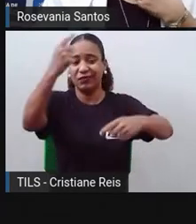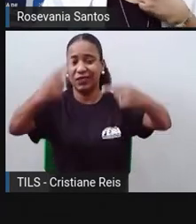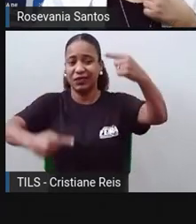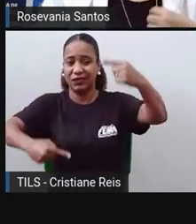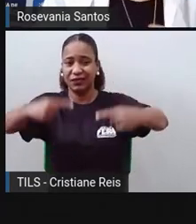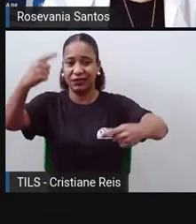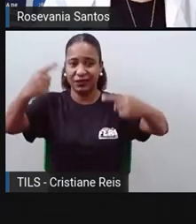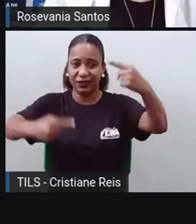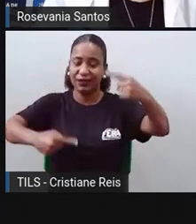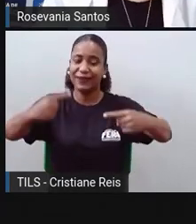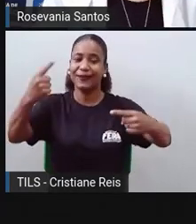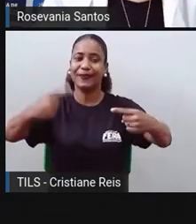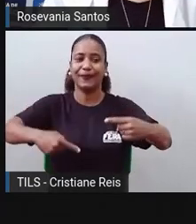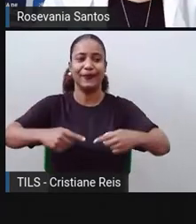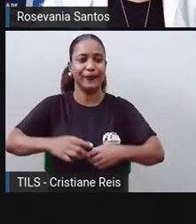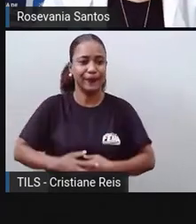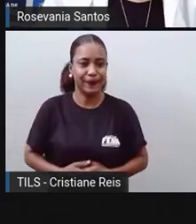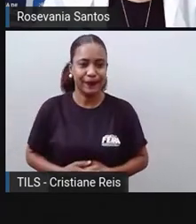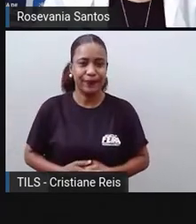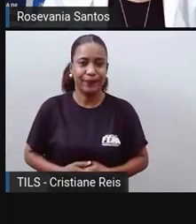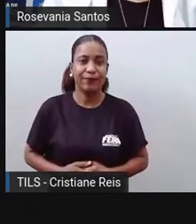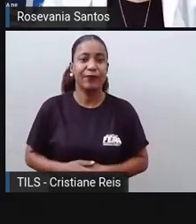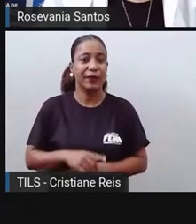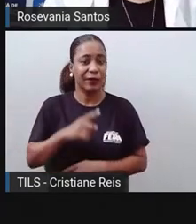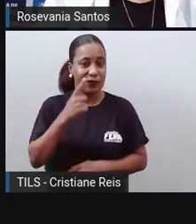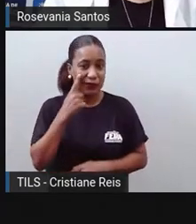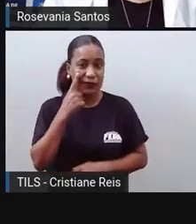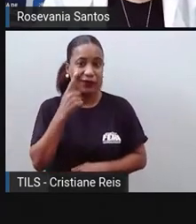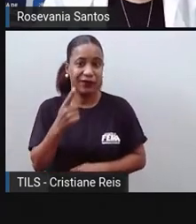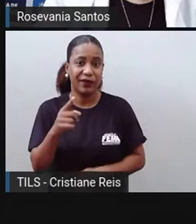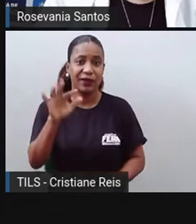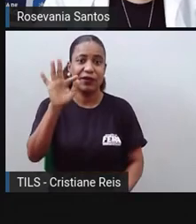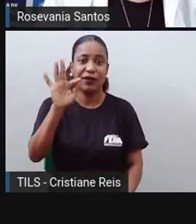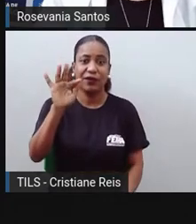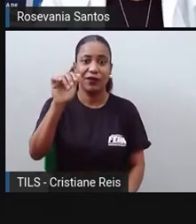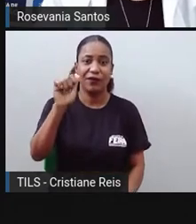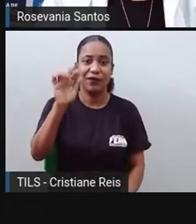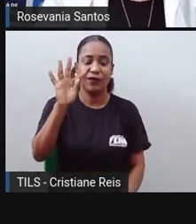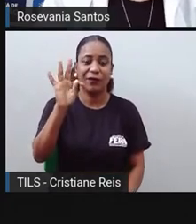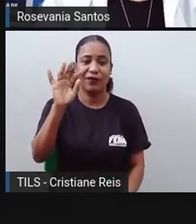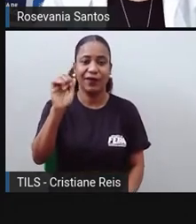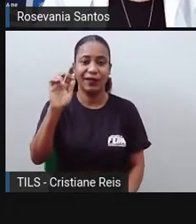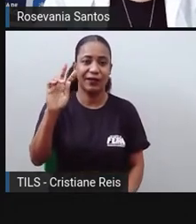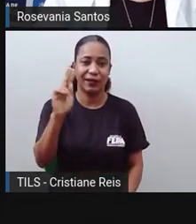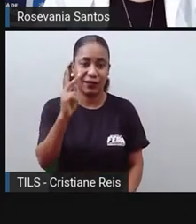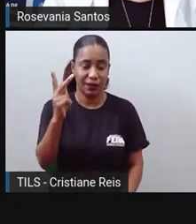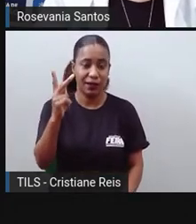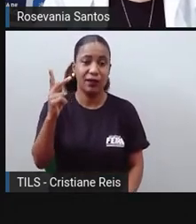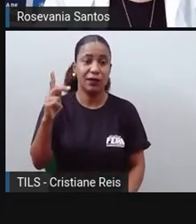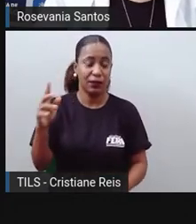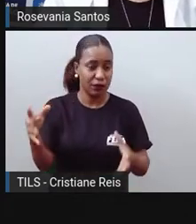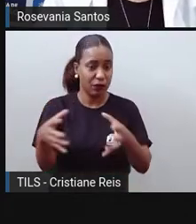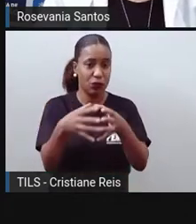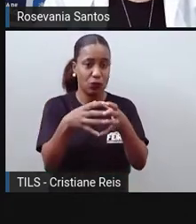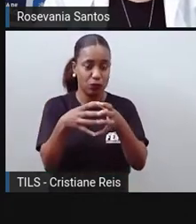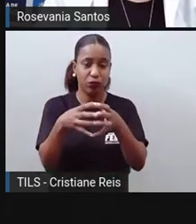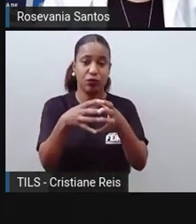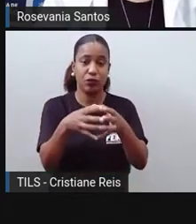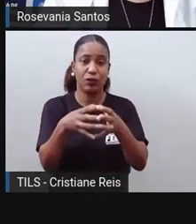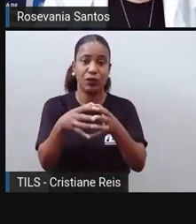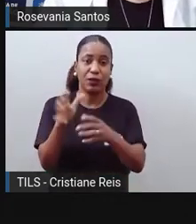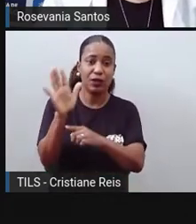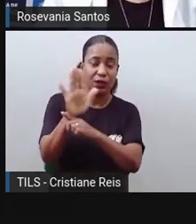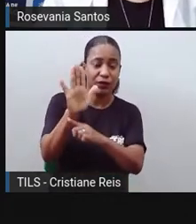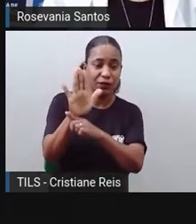né? Então, o Fatah é o nome de uma organização política e militar de defesa, né, dos interesses e da autonomia